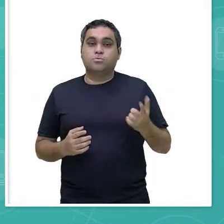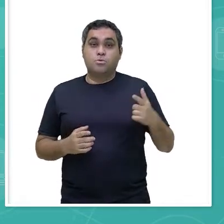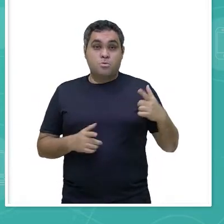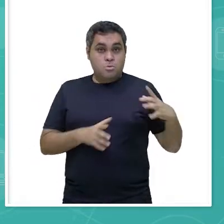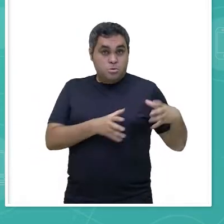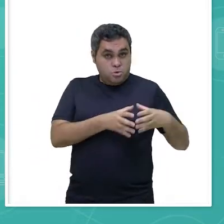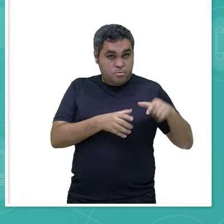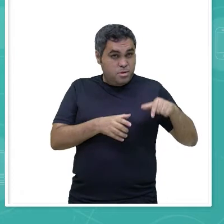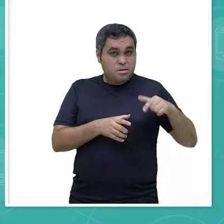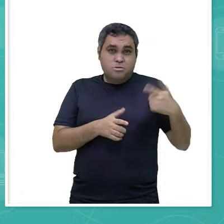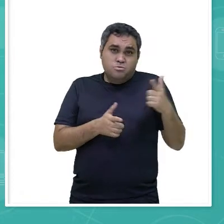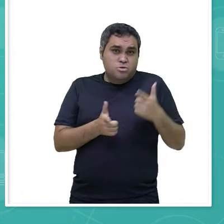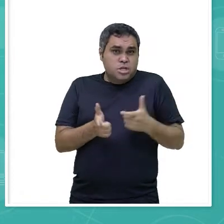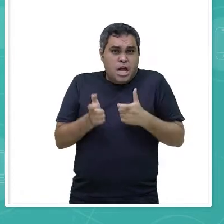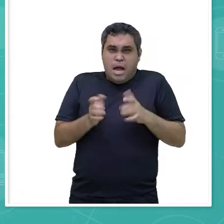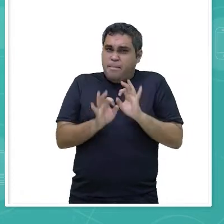armas.